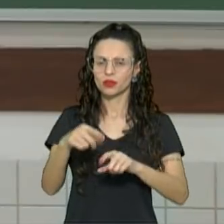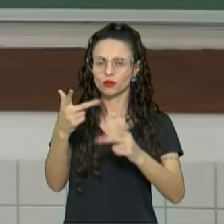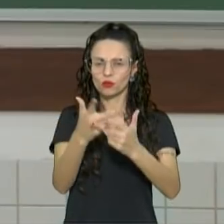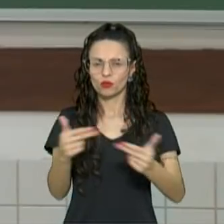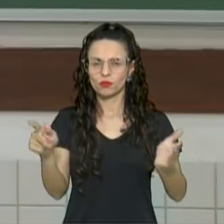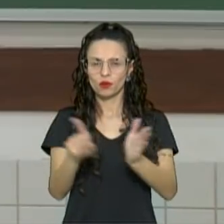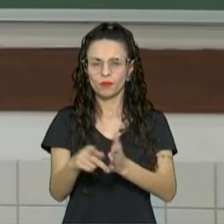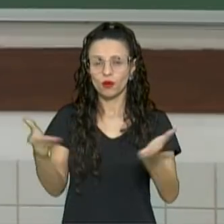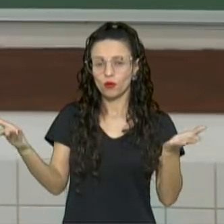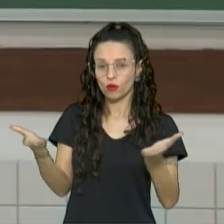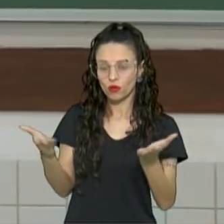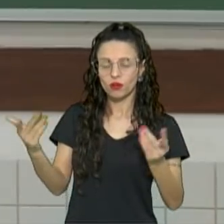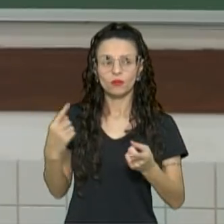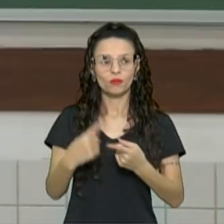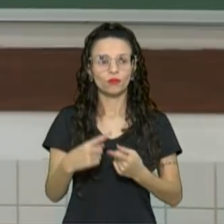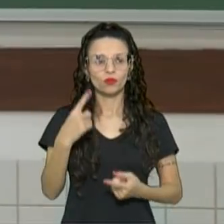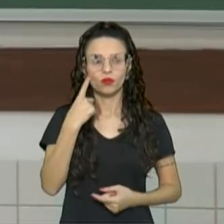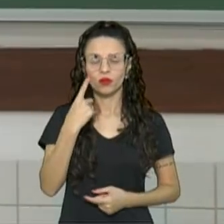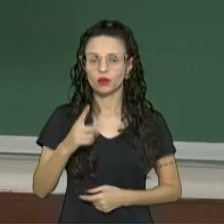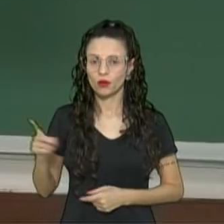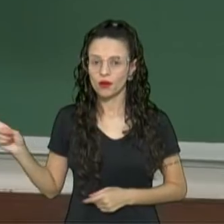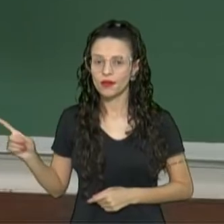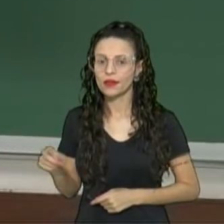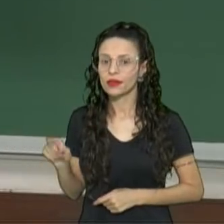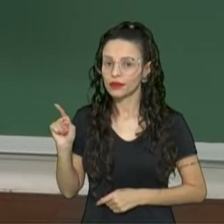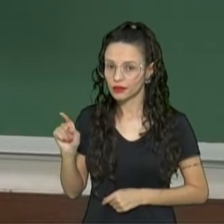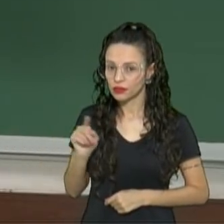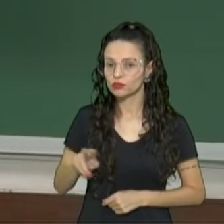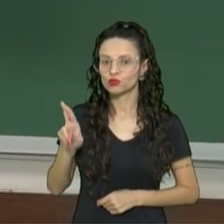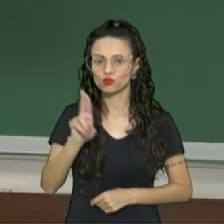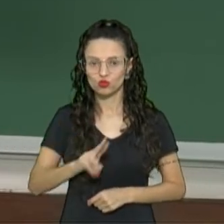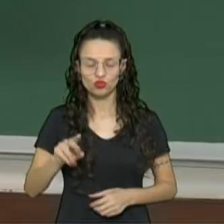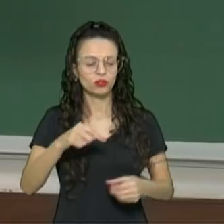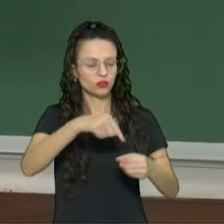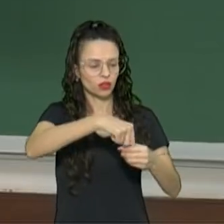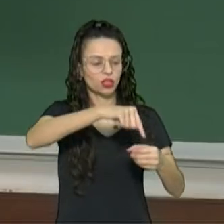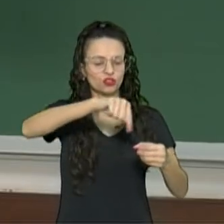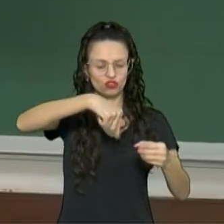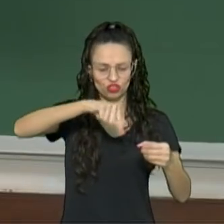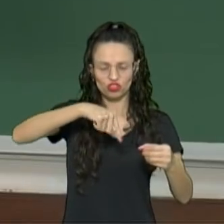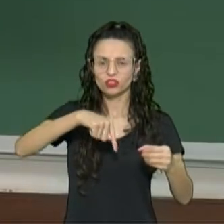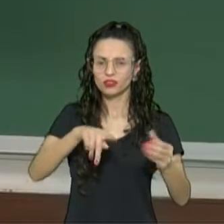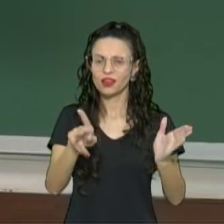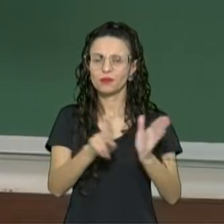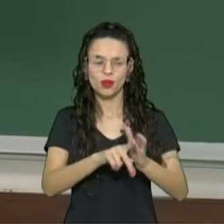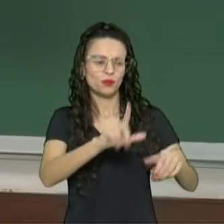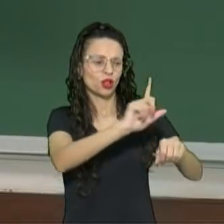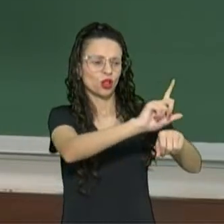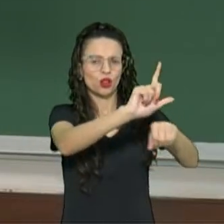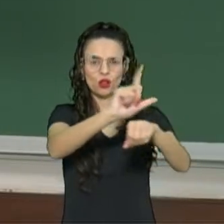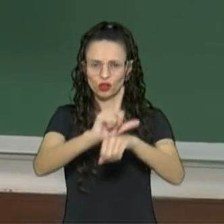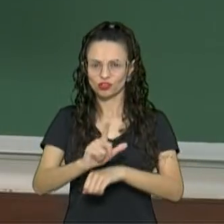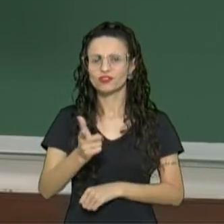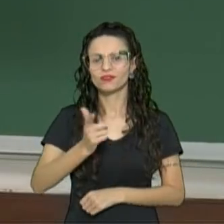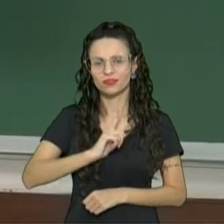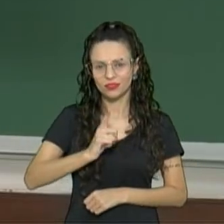da atualidade, porque eles vão utilizar de tintas também que vendem em lojas por aí, né,